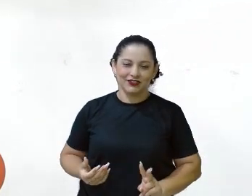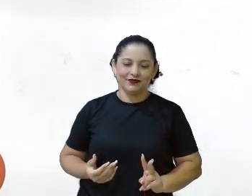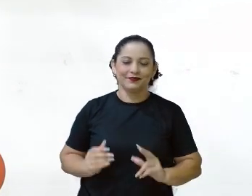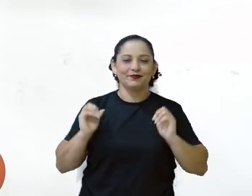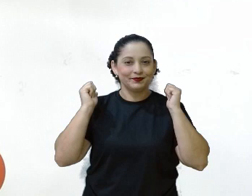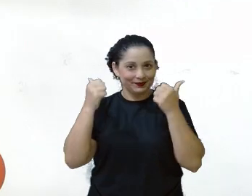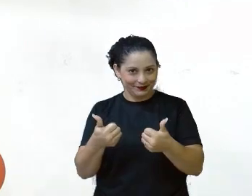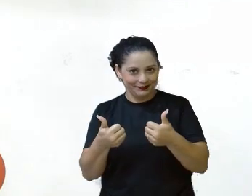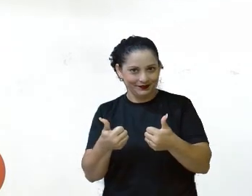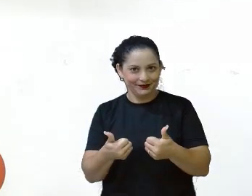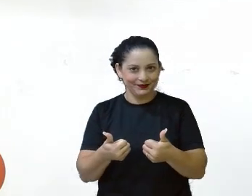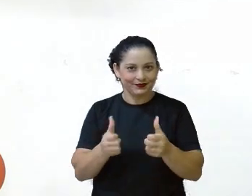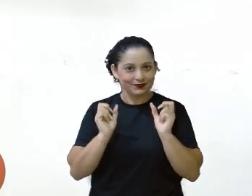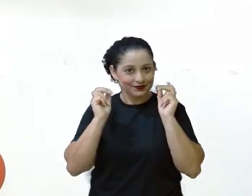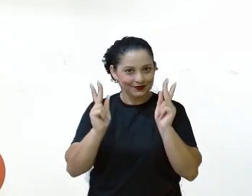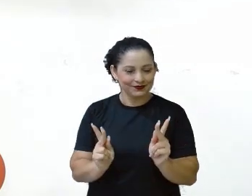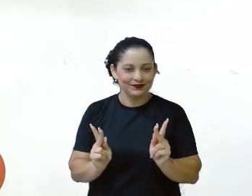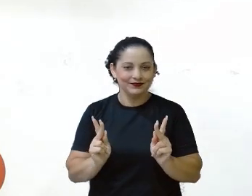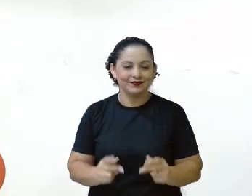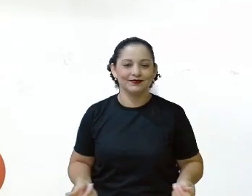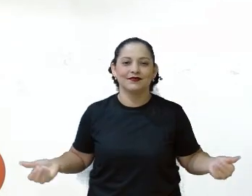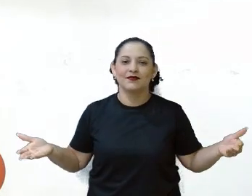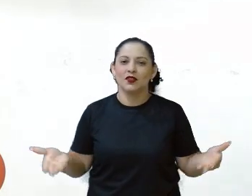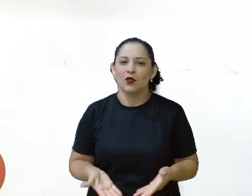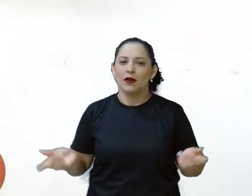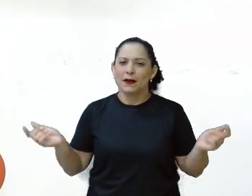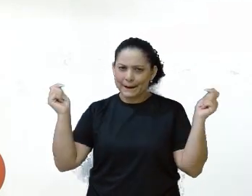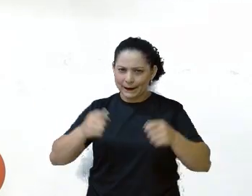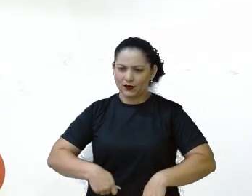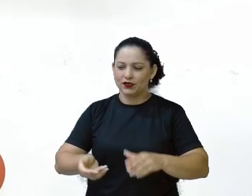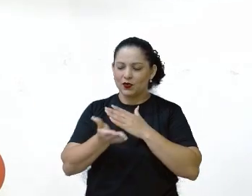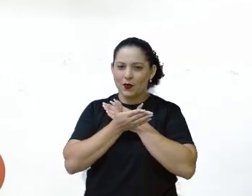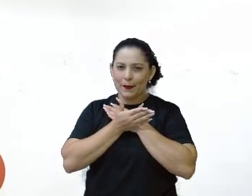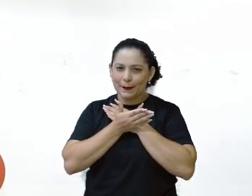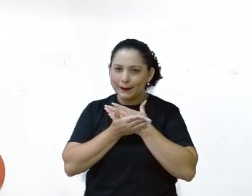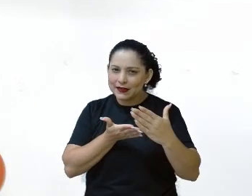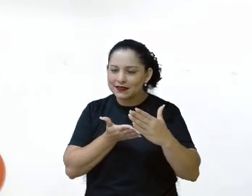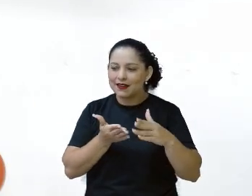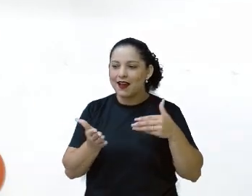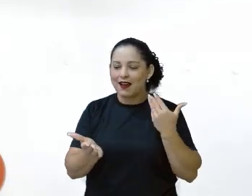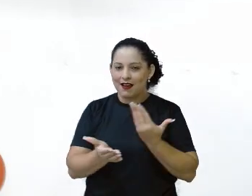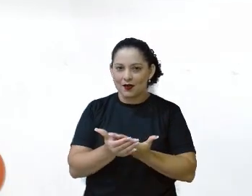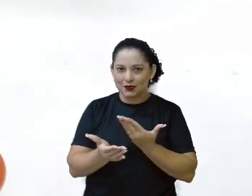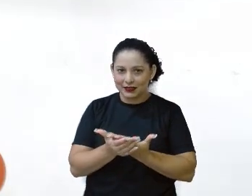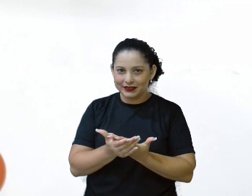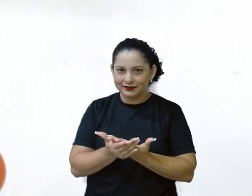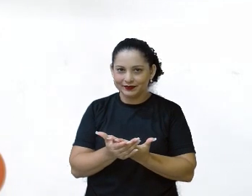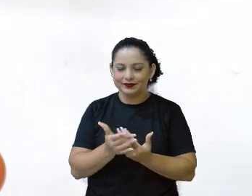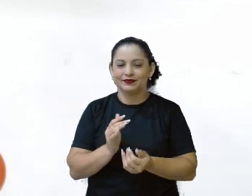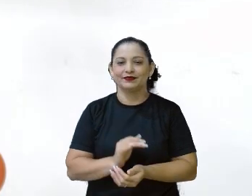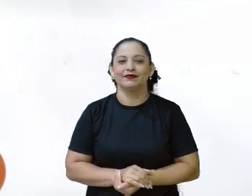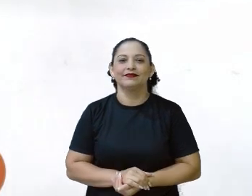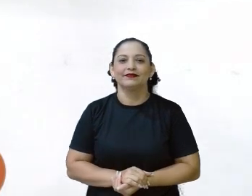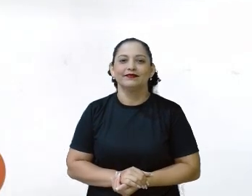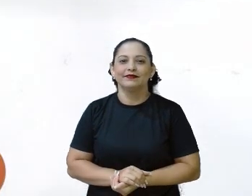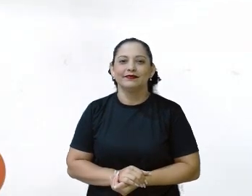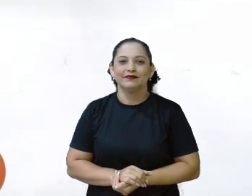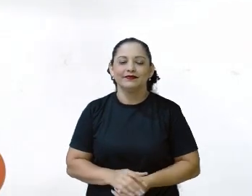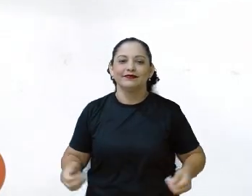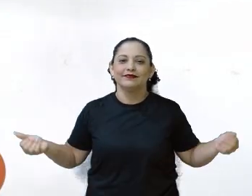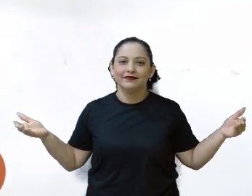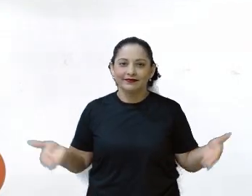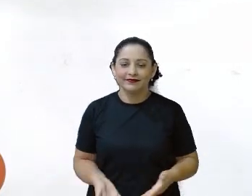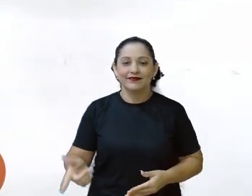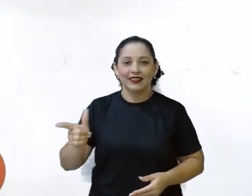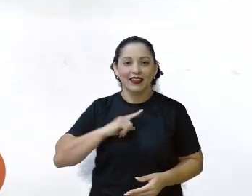Beleza? Tranquilo até aí? A gente pode começar a nossa aula. Kézia está